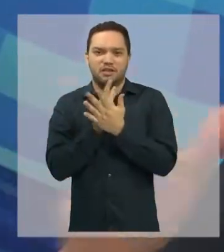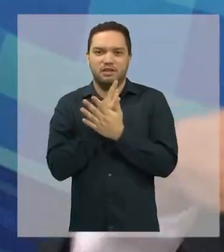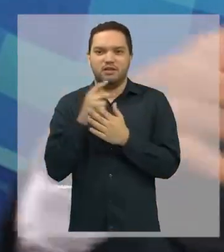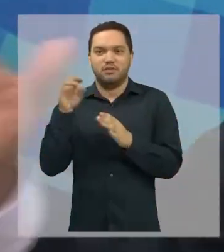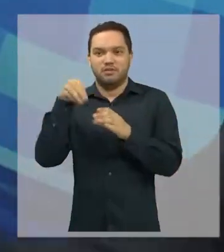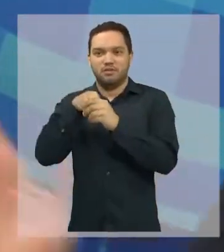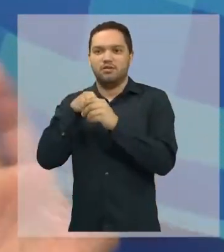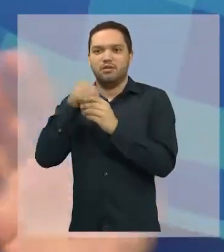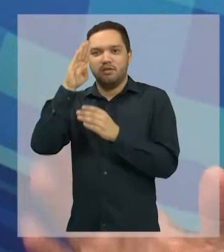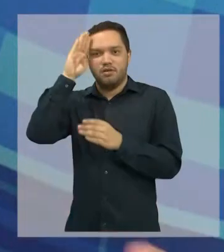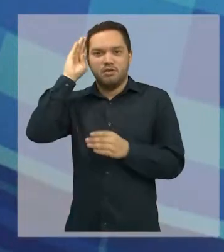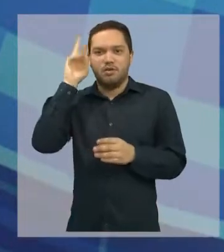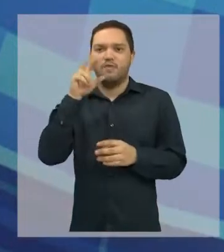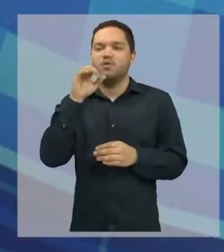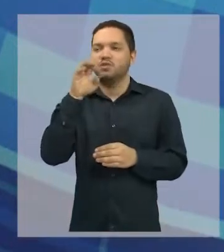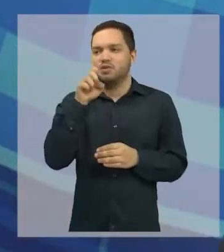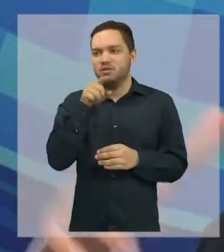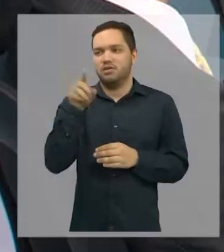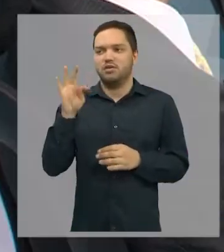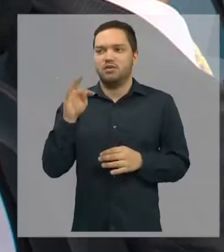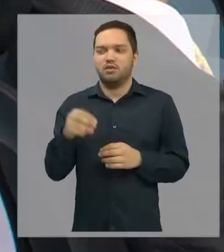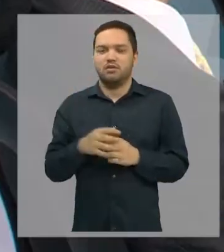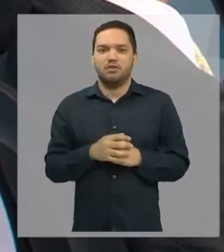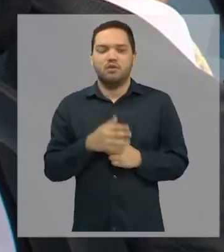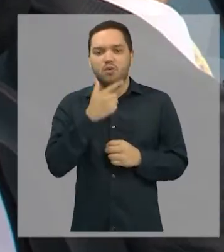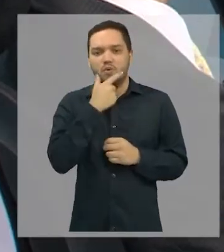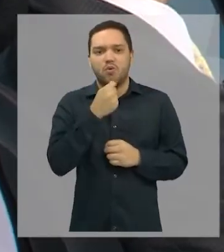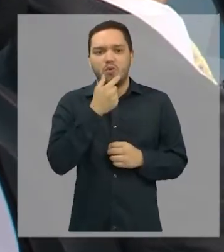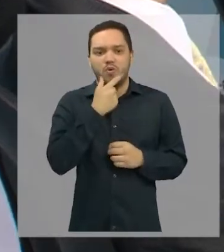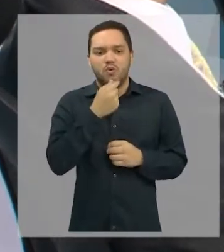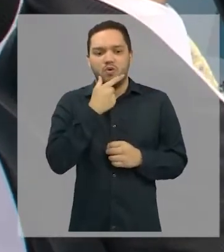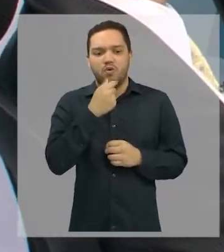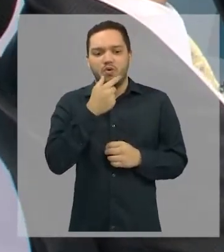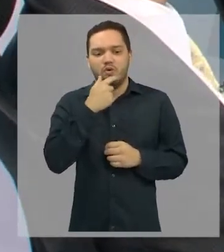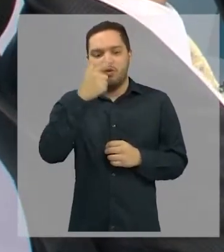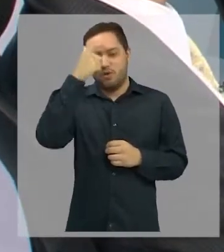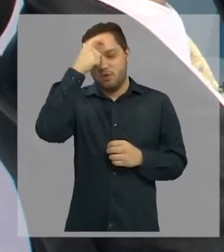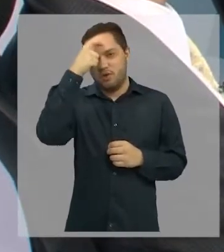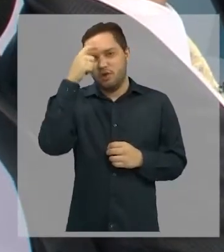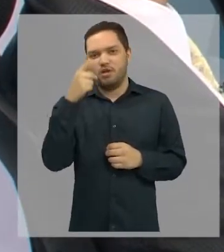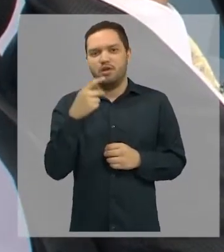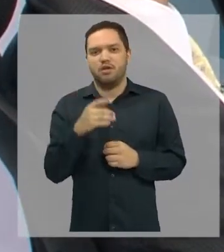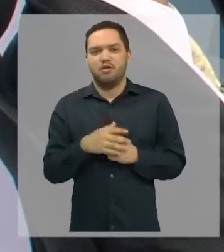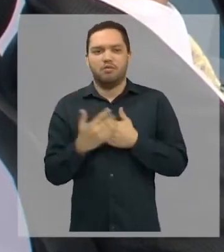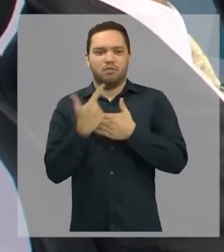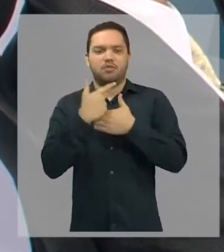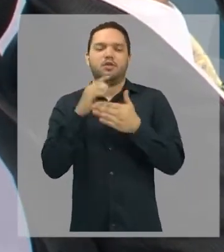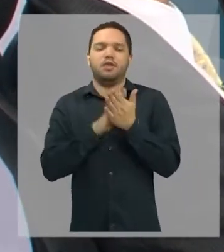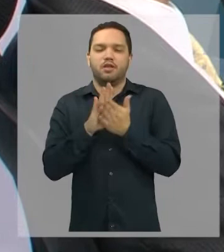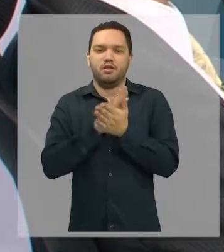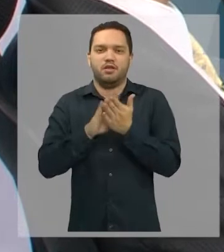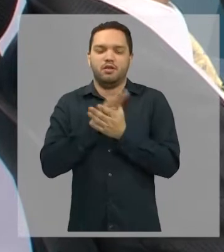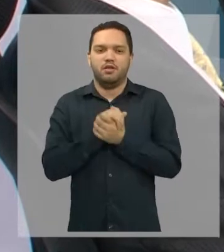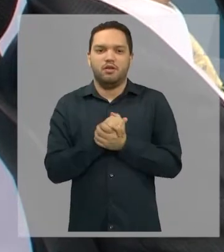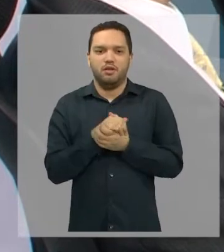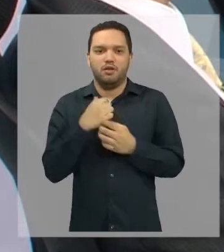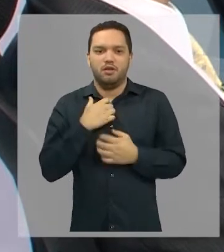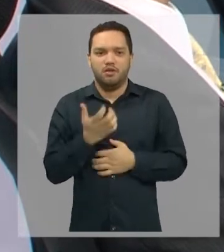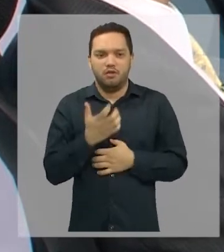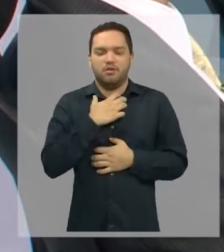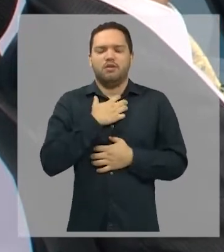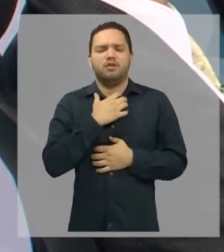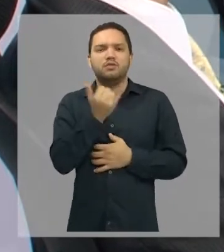da universidade todo mundo é você, né? E era um cara de uma cabeça muito boa, não se ofendeu comigo, nem me deu um carão. Eu é que senti e me